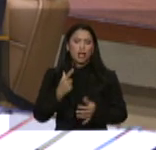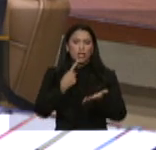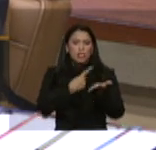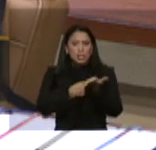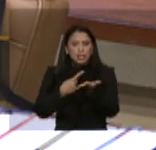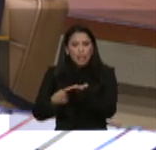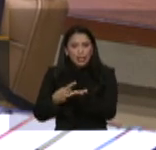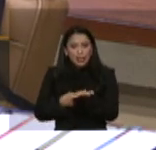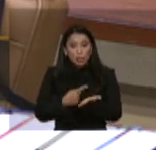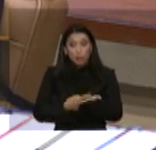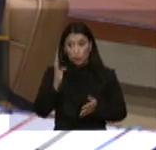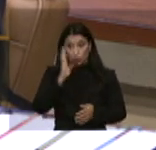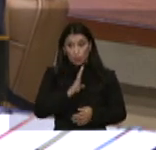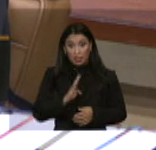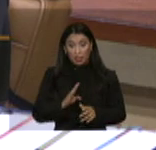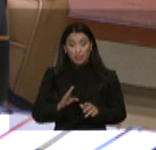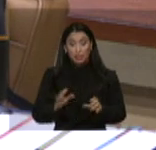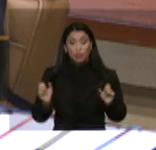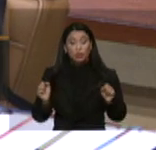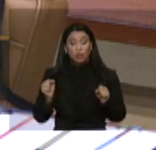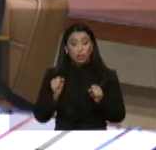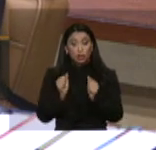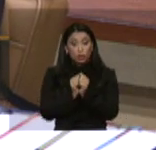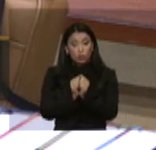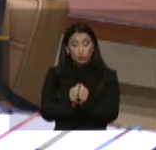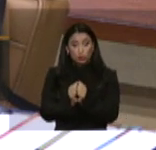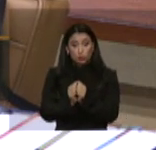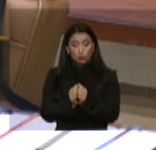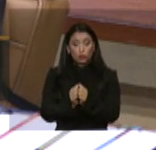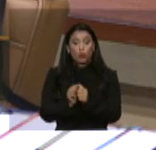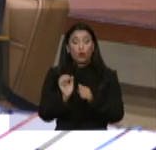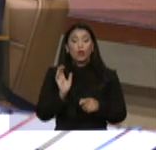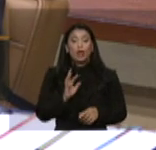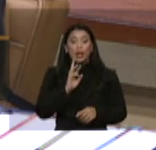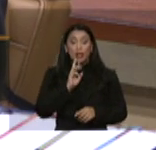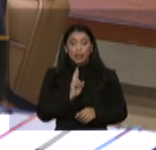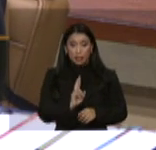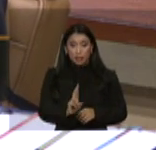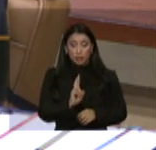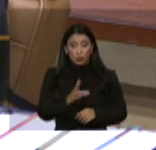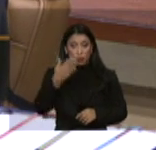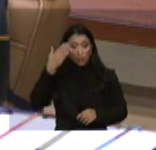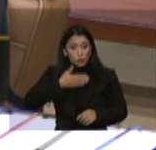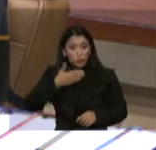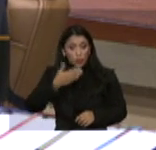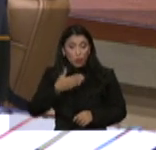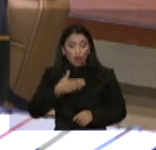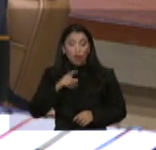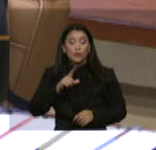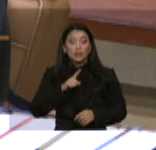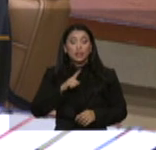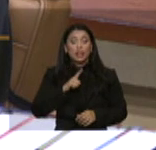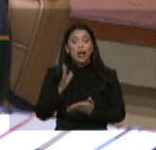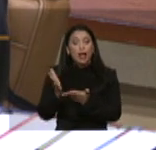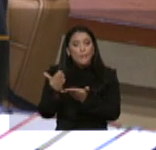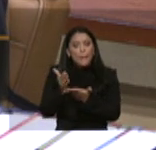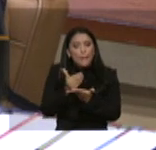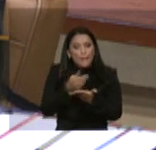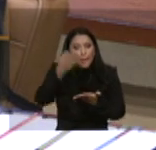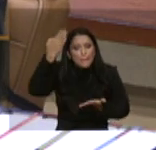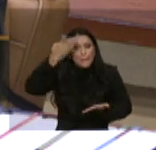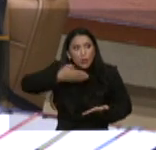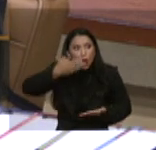de que o Brasil faz parte o auxílio direto terá os seguintes objetos dois colheita